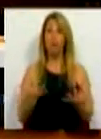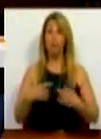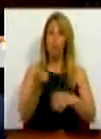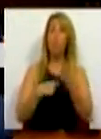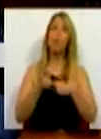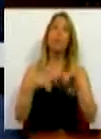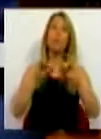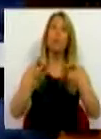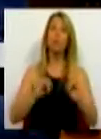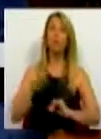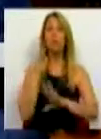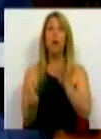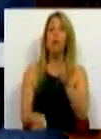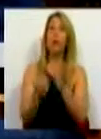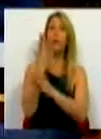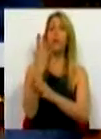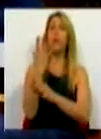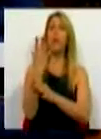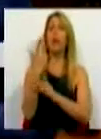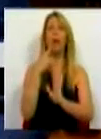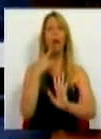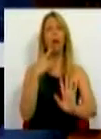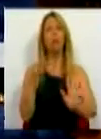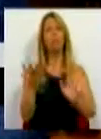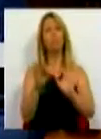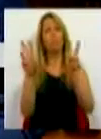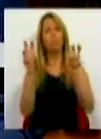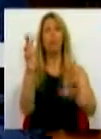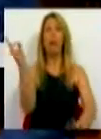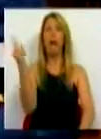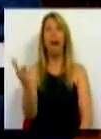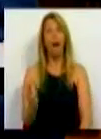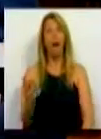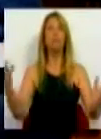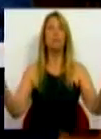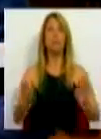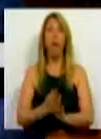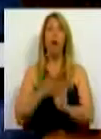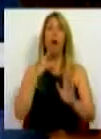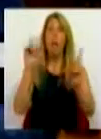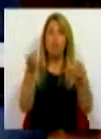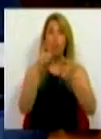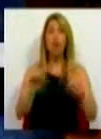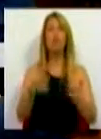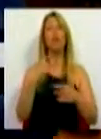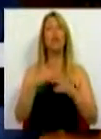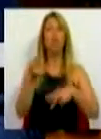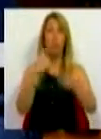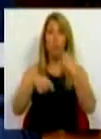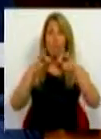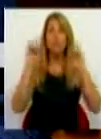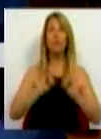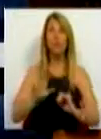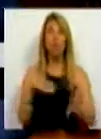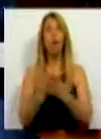internacional que criou a arte, que potenciou a arte, a música. Foi o comércio internacional que potenciou a